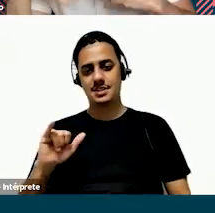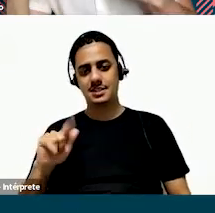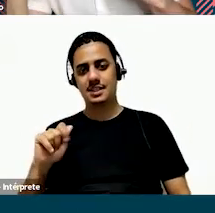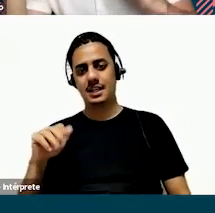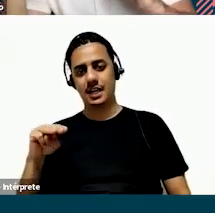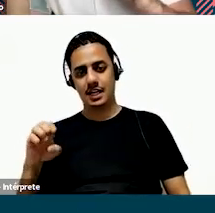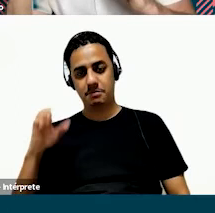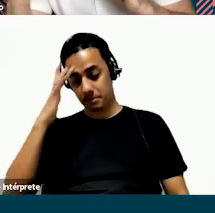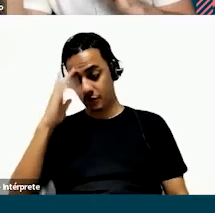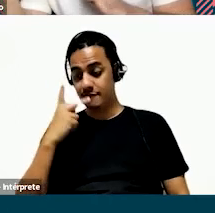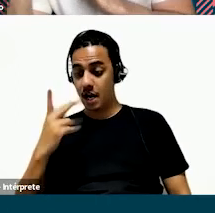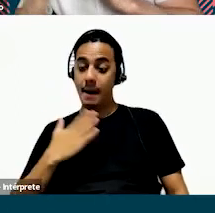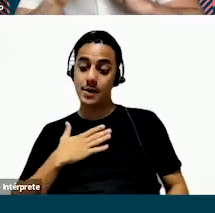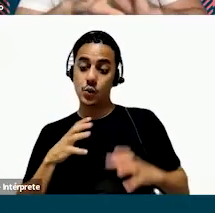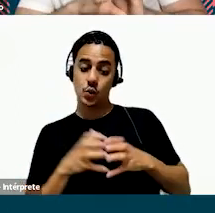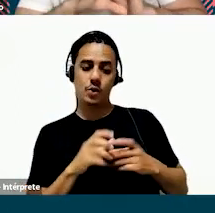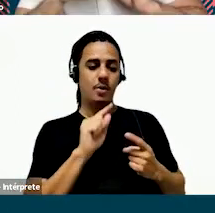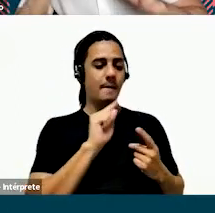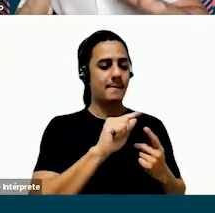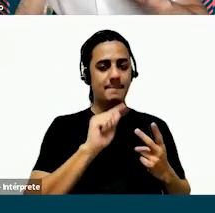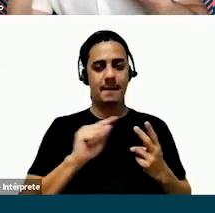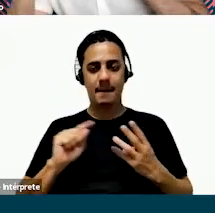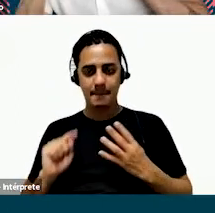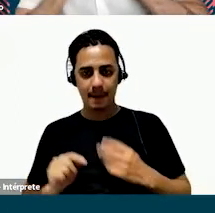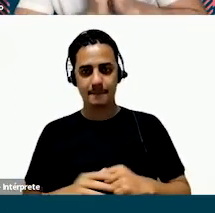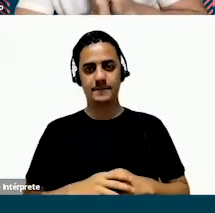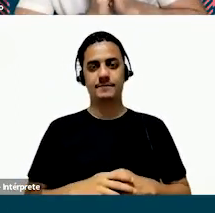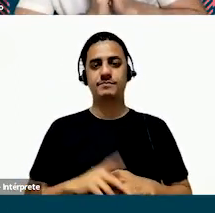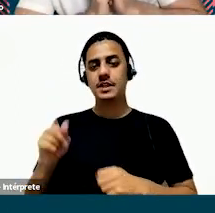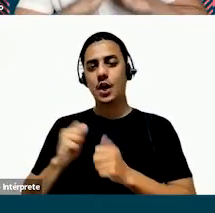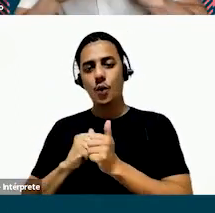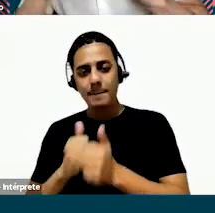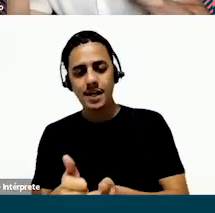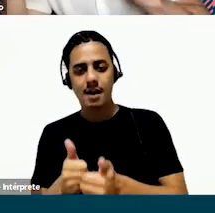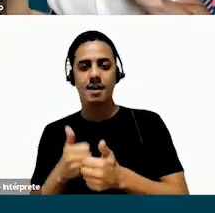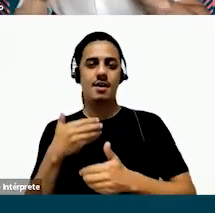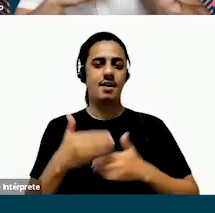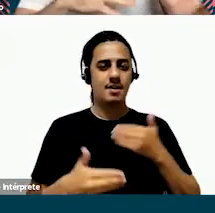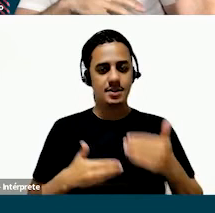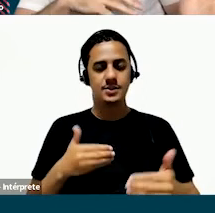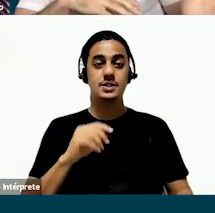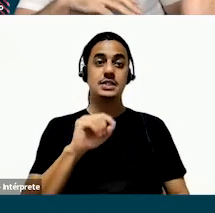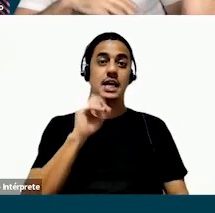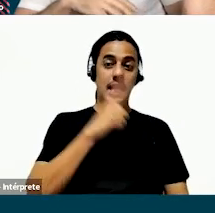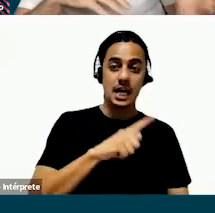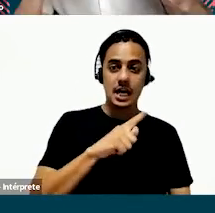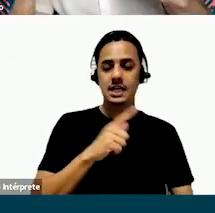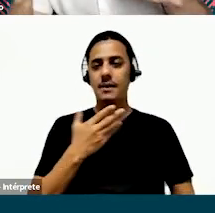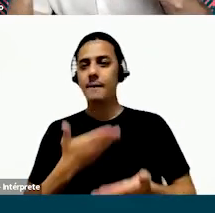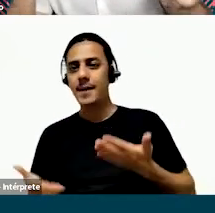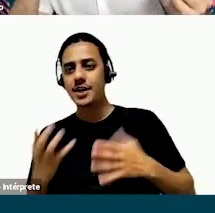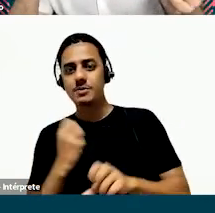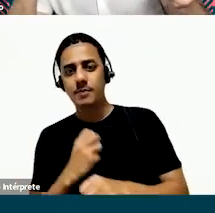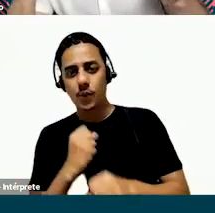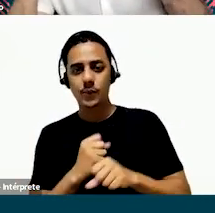lá, falavam para eles assim, meu grupo dessa semana vai ser X, Y e Z. E aí, acompanhando,